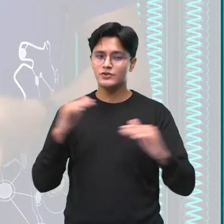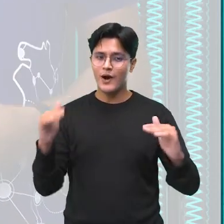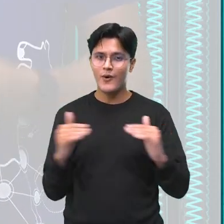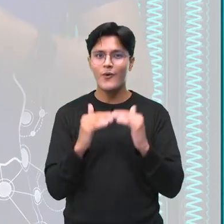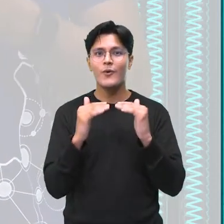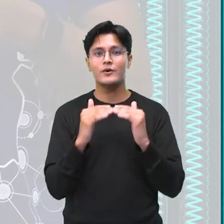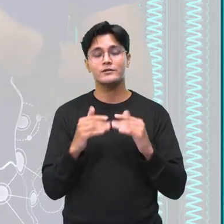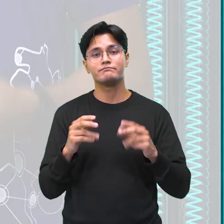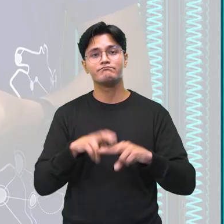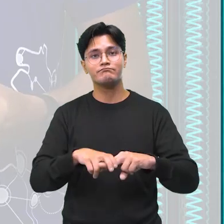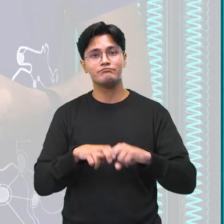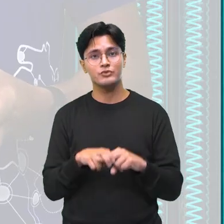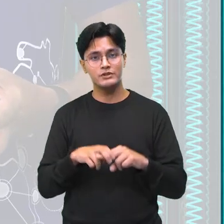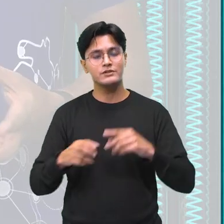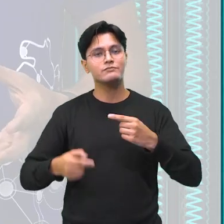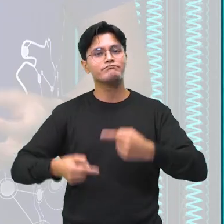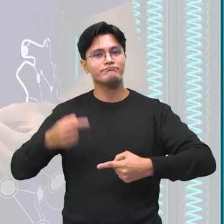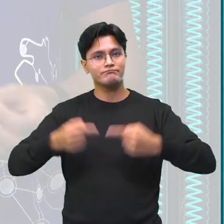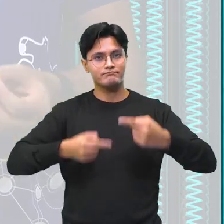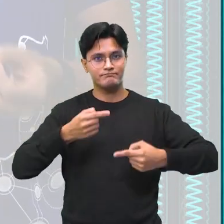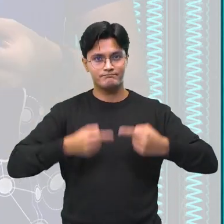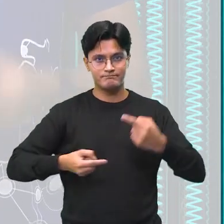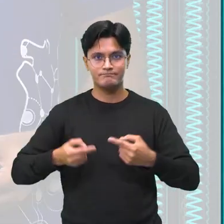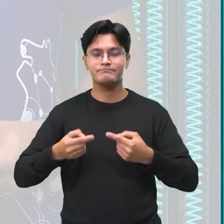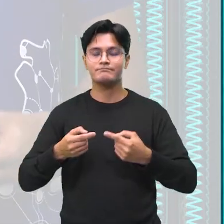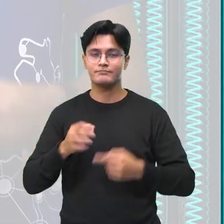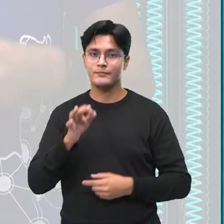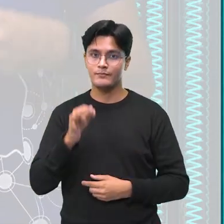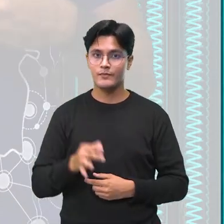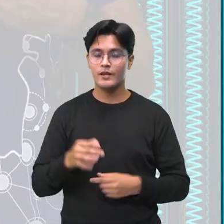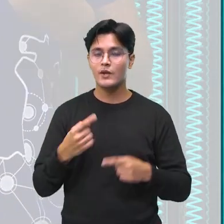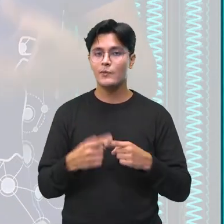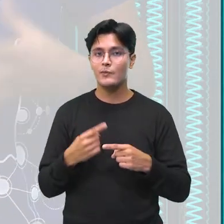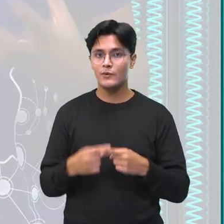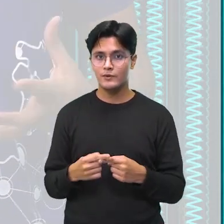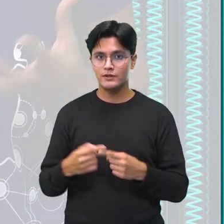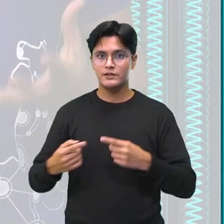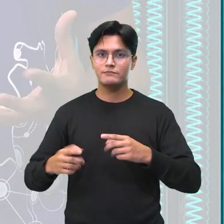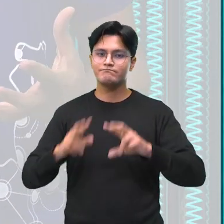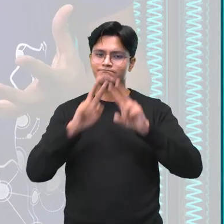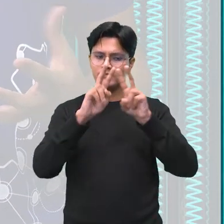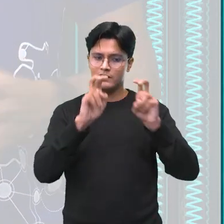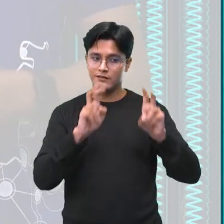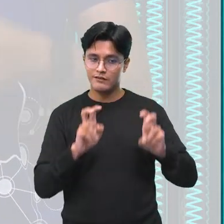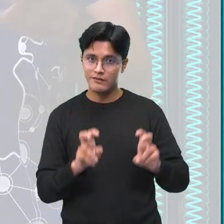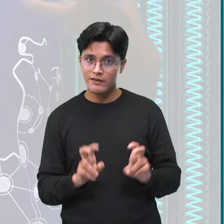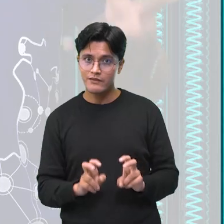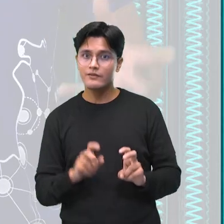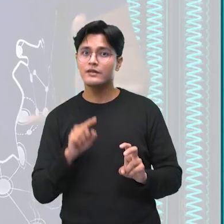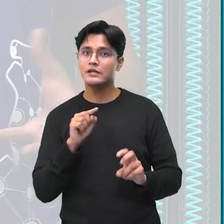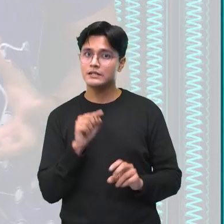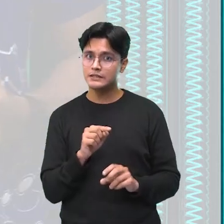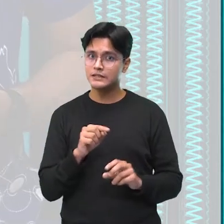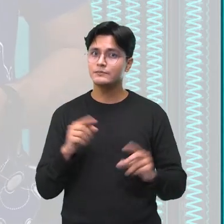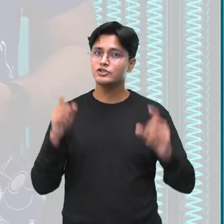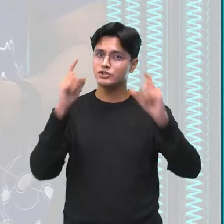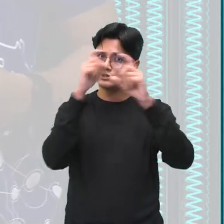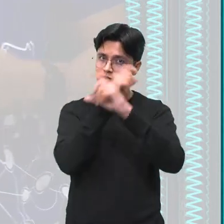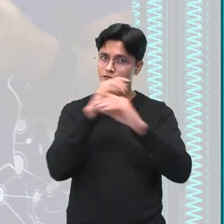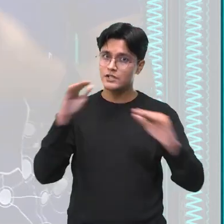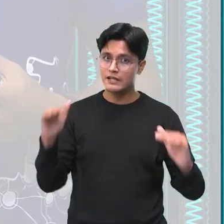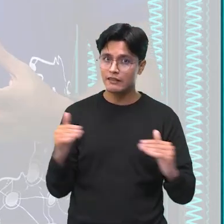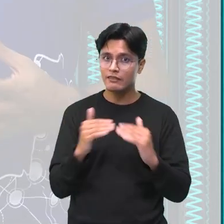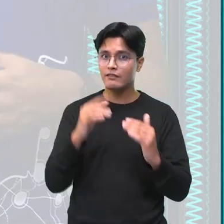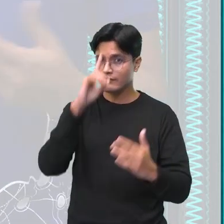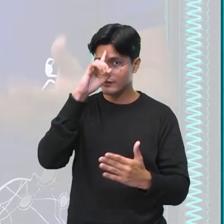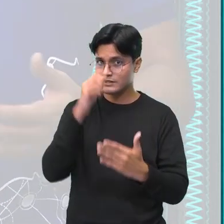isso é feito um debate, tá? Porque esses temas, eles são de difícil consenso. E quanto mais se discute, né,